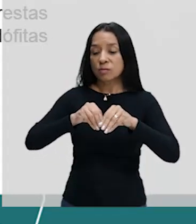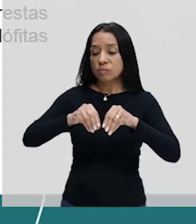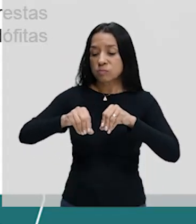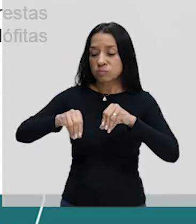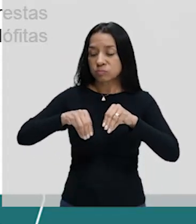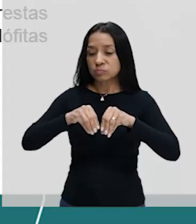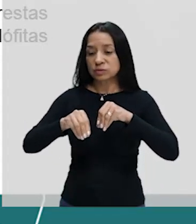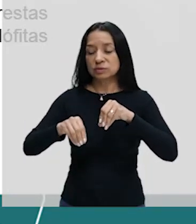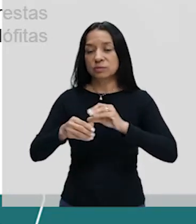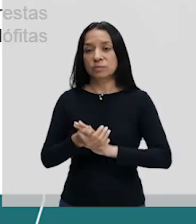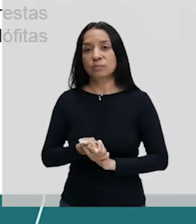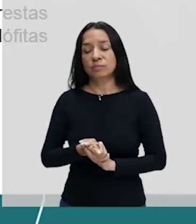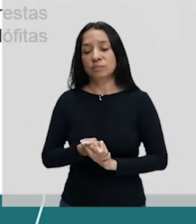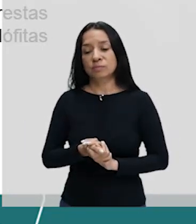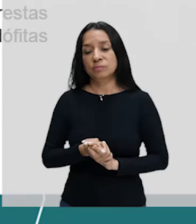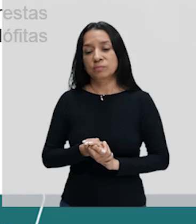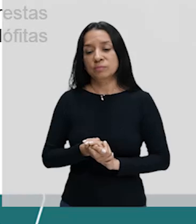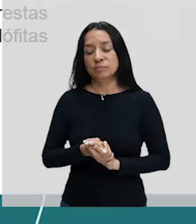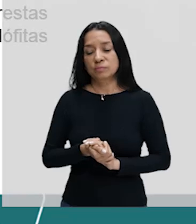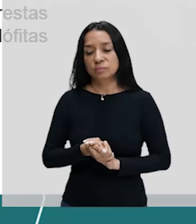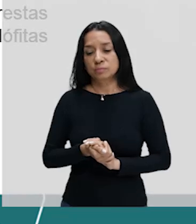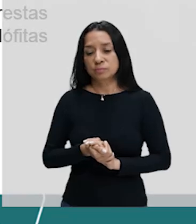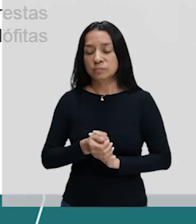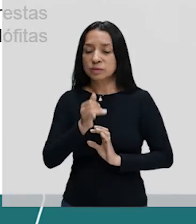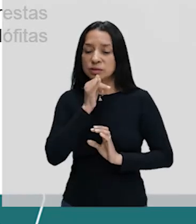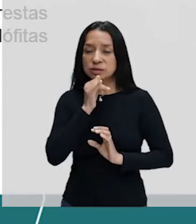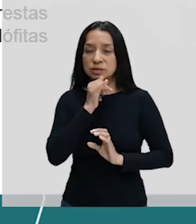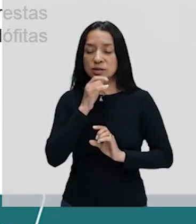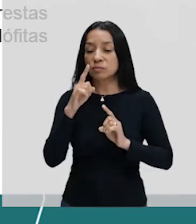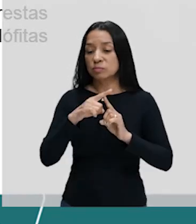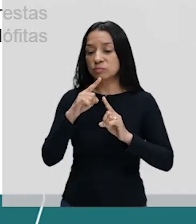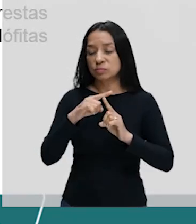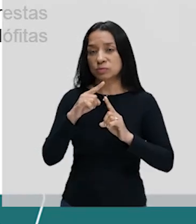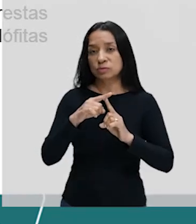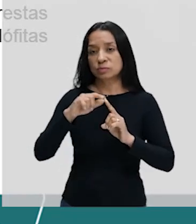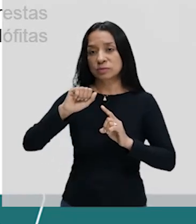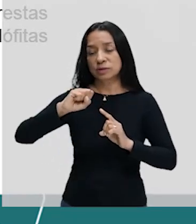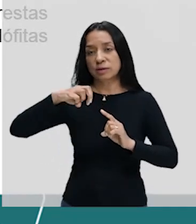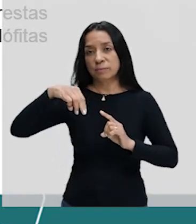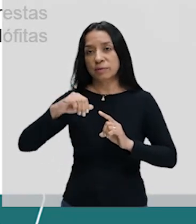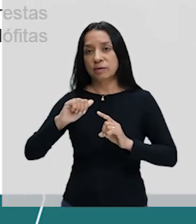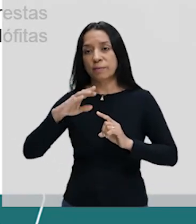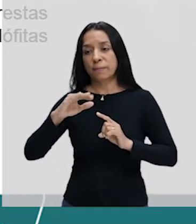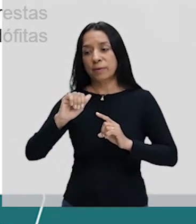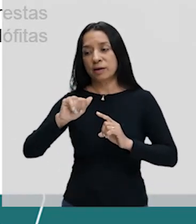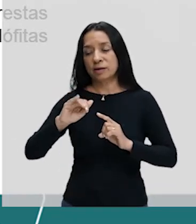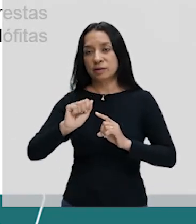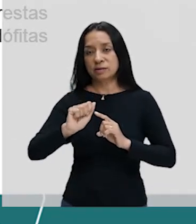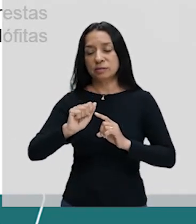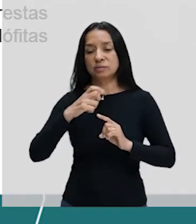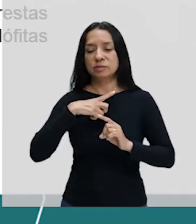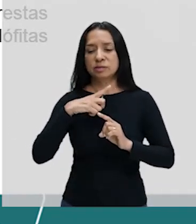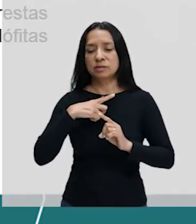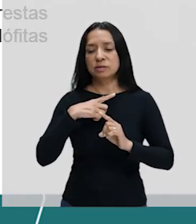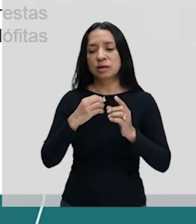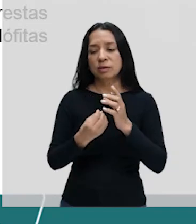Exemplo de pteridófita, samambaia, tá? Samambaia é um tipo de planta pteridófita. Então, existiam plantas parentes